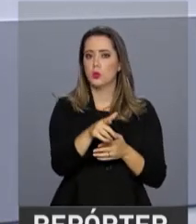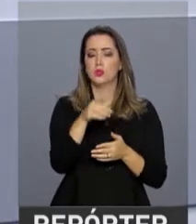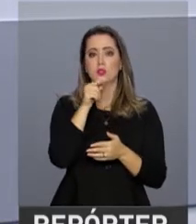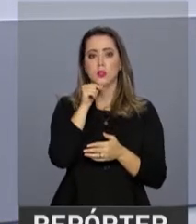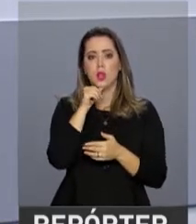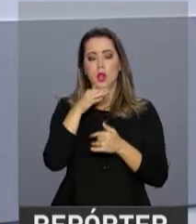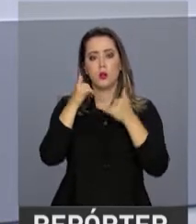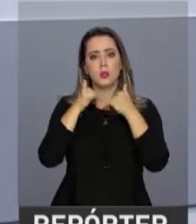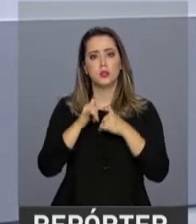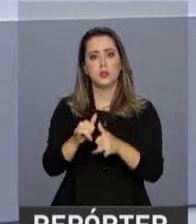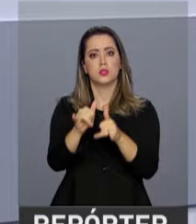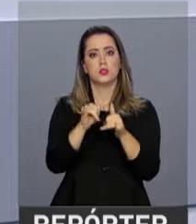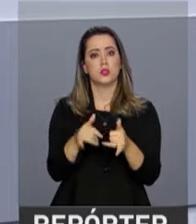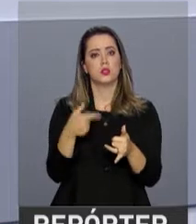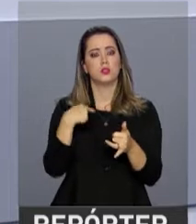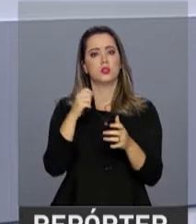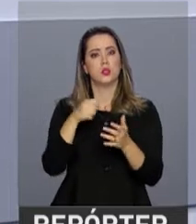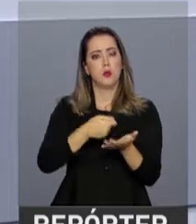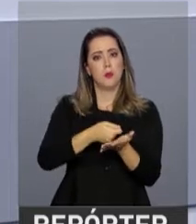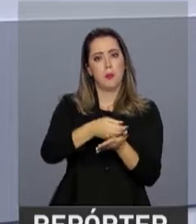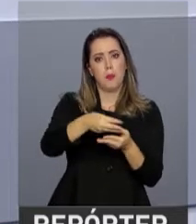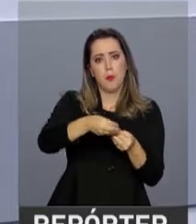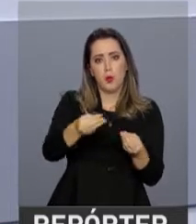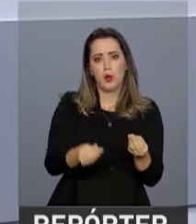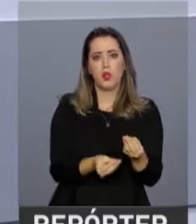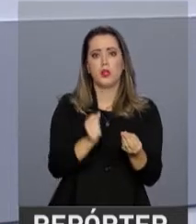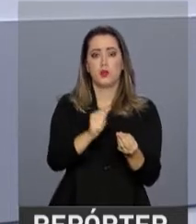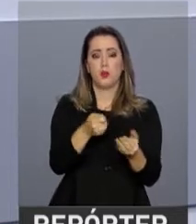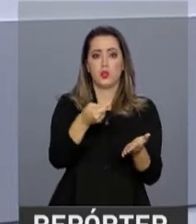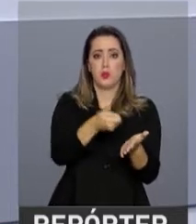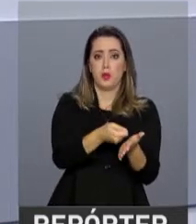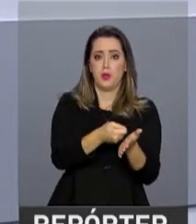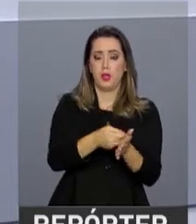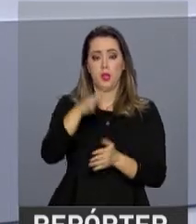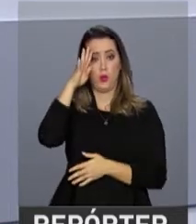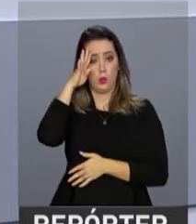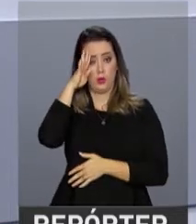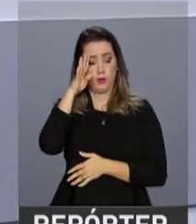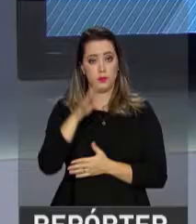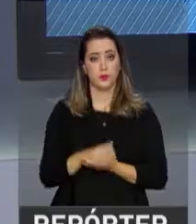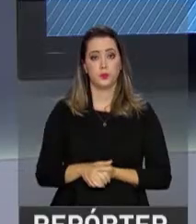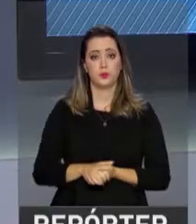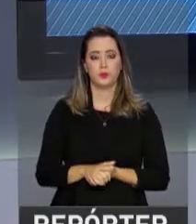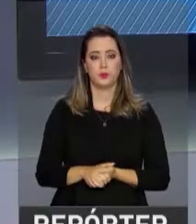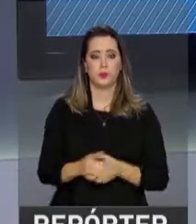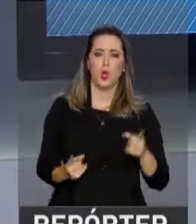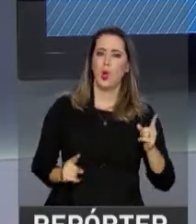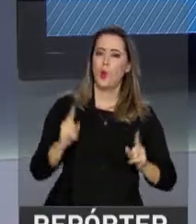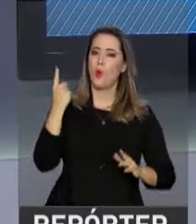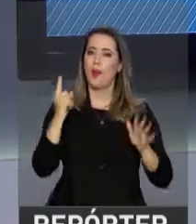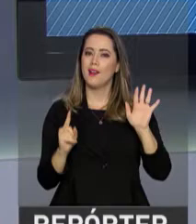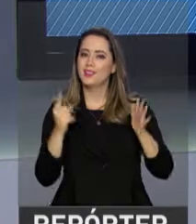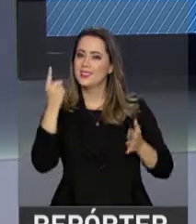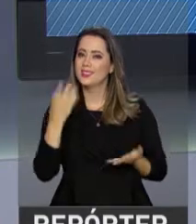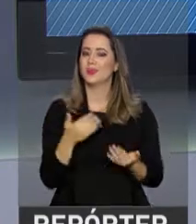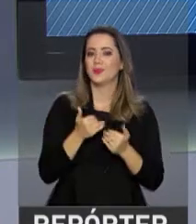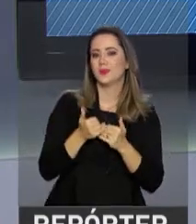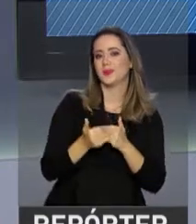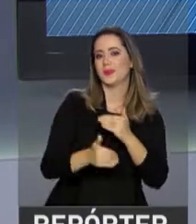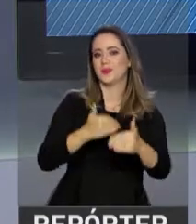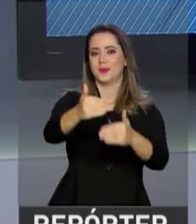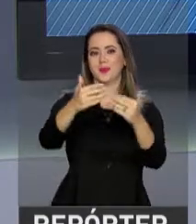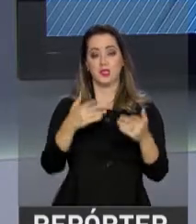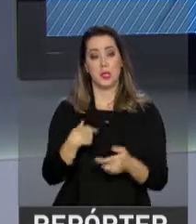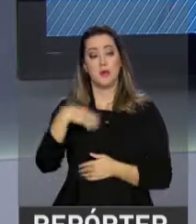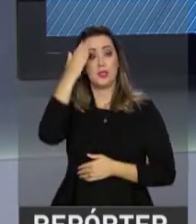energia, telefone e carnês, poderão ser pagas sem acréscimo na quarta-feira. E o carnaval continua e quem está na folia